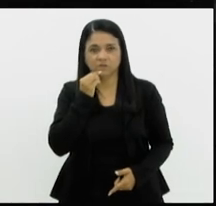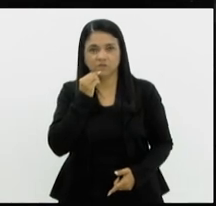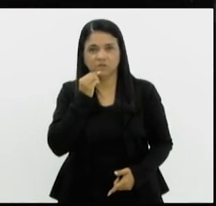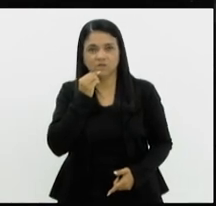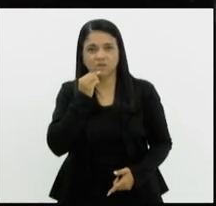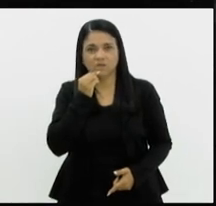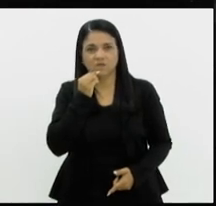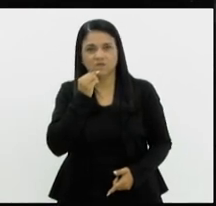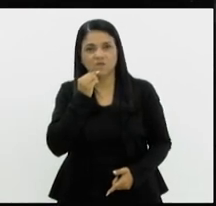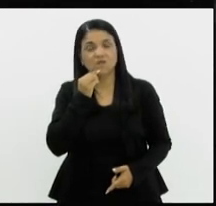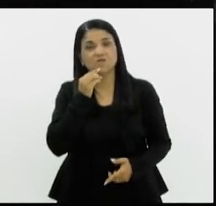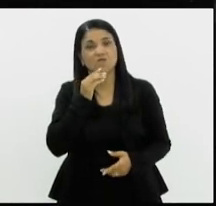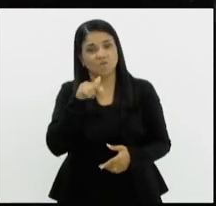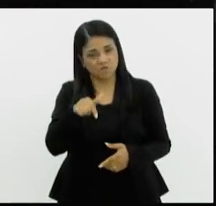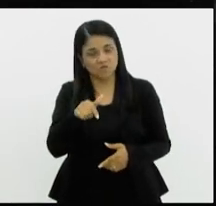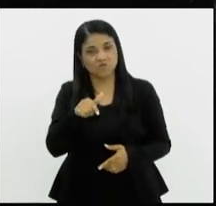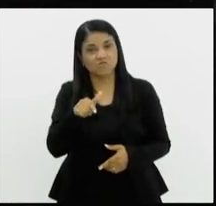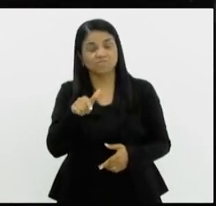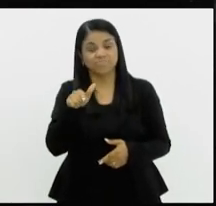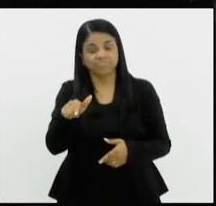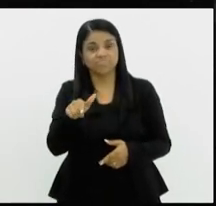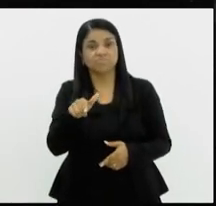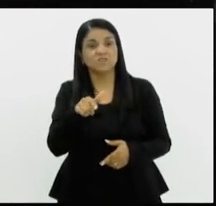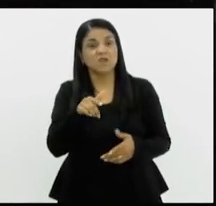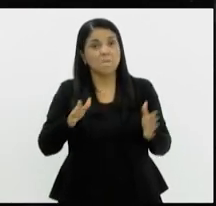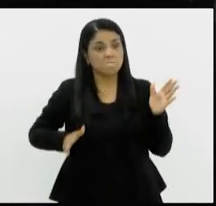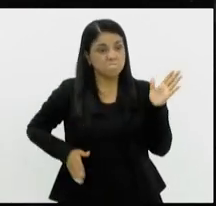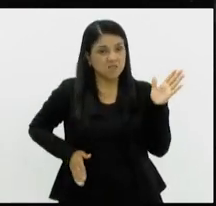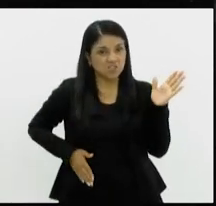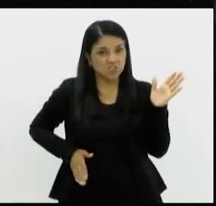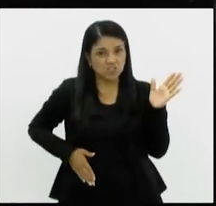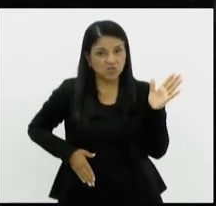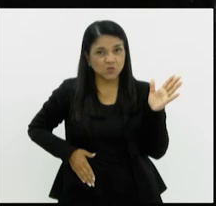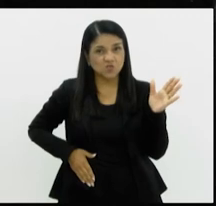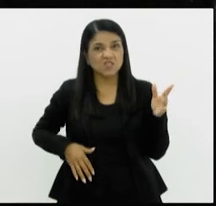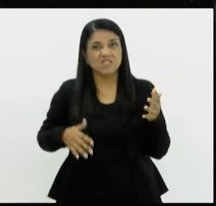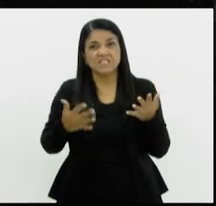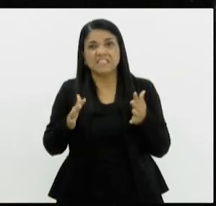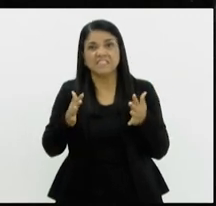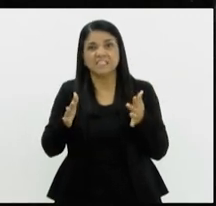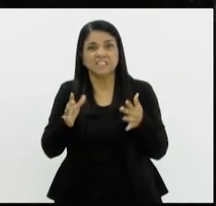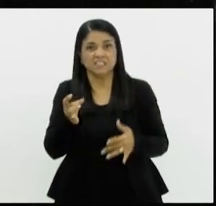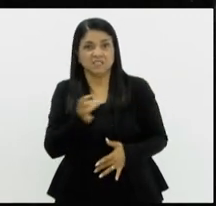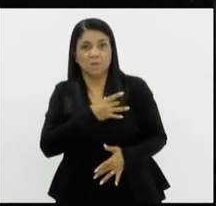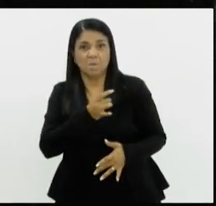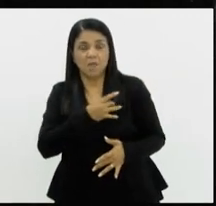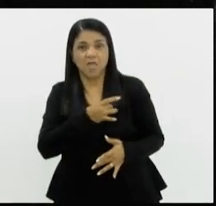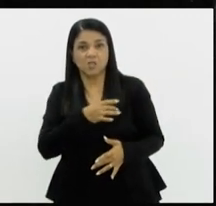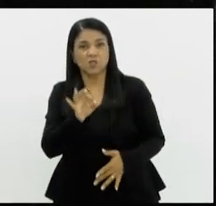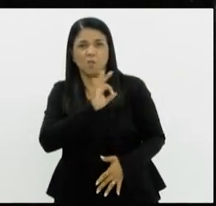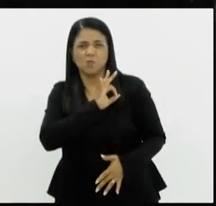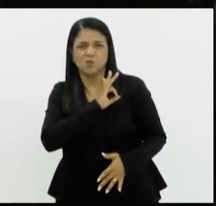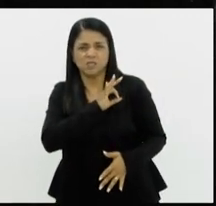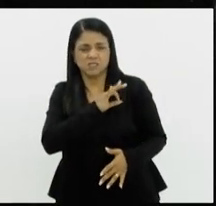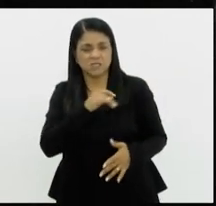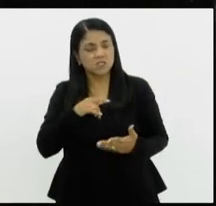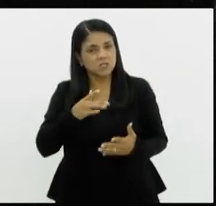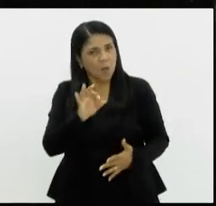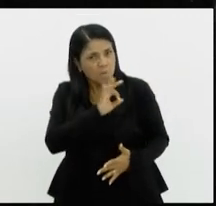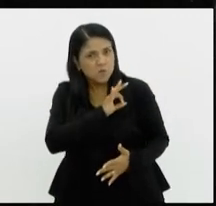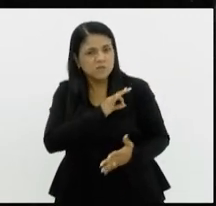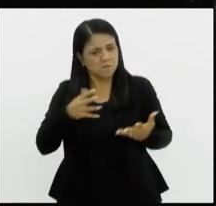vamos vamos botar esses caras para tremer com a nossa polícia tremer porque nós temos a melhor polícia não